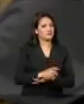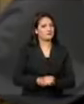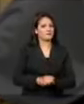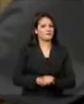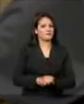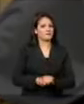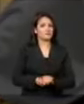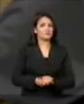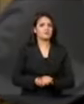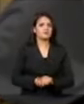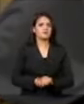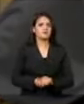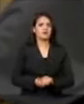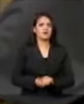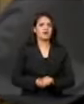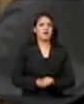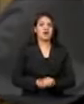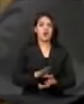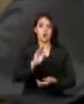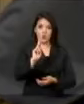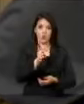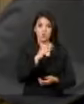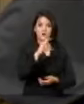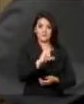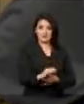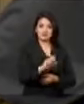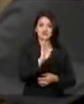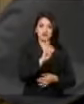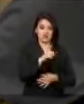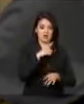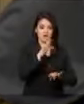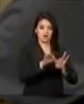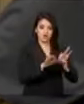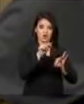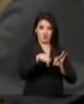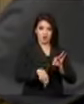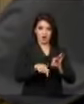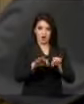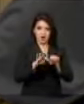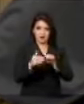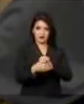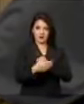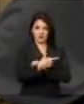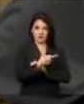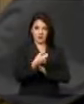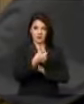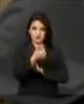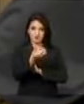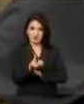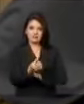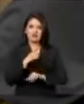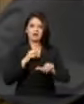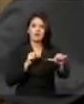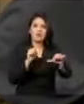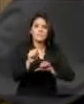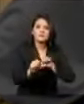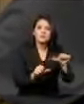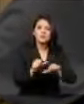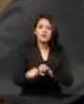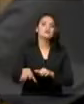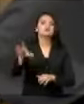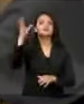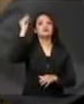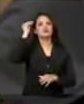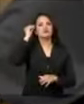sustenta hoje. No próprio habeas corpus, julgado em 2016 nesta casa, no qual houve a mudança de entendimento